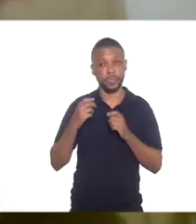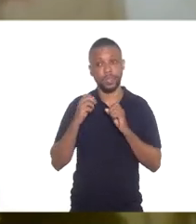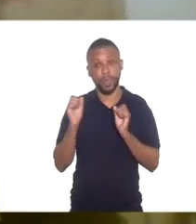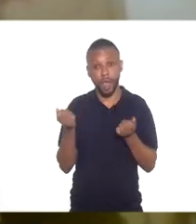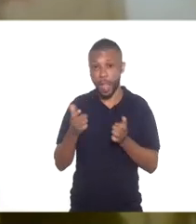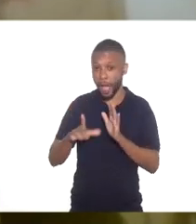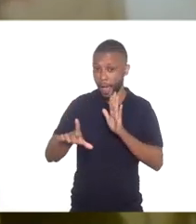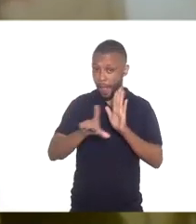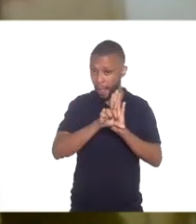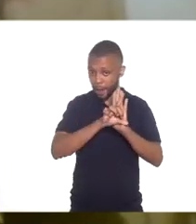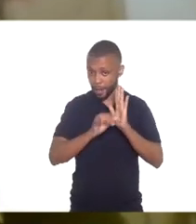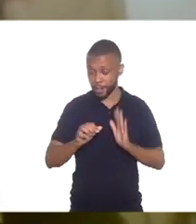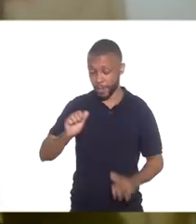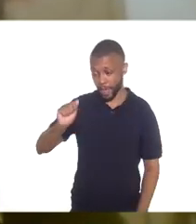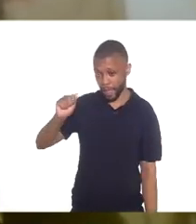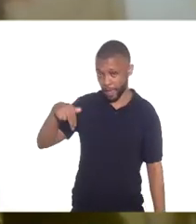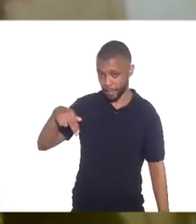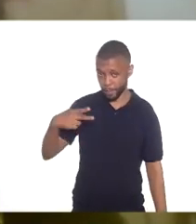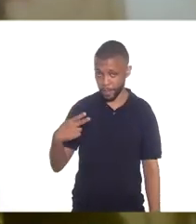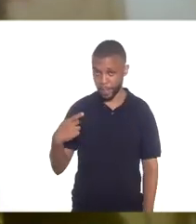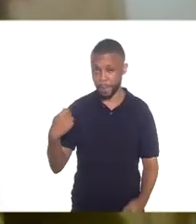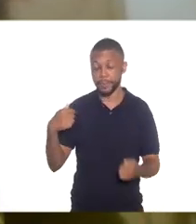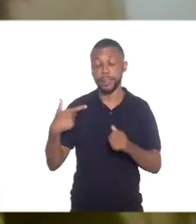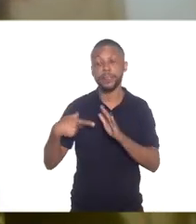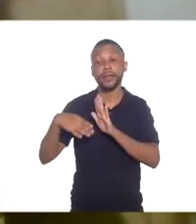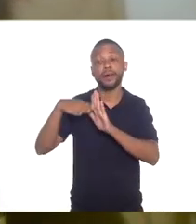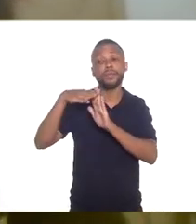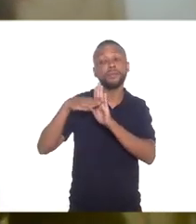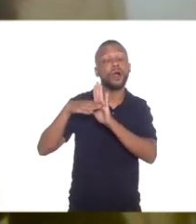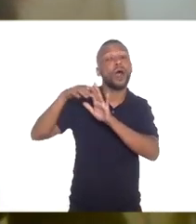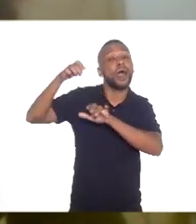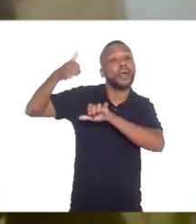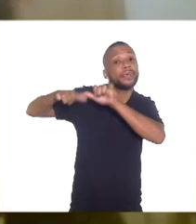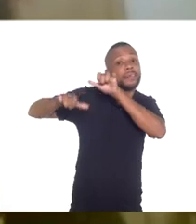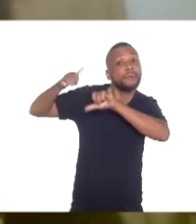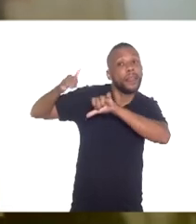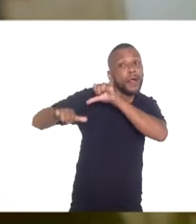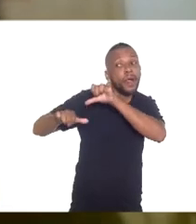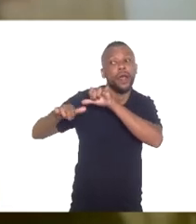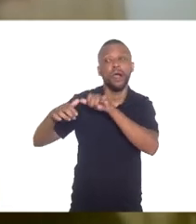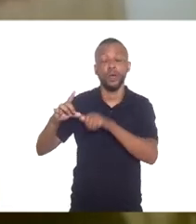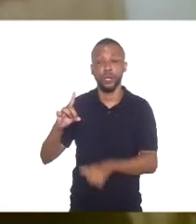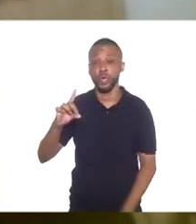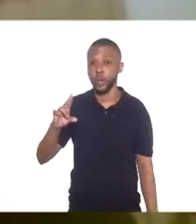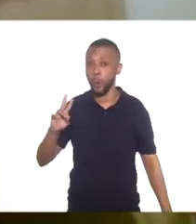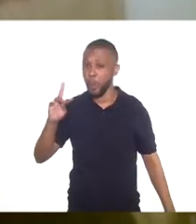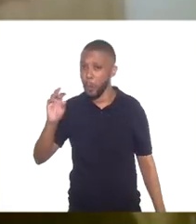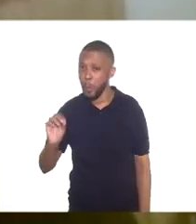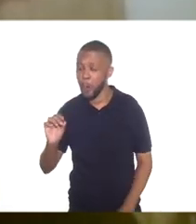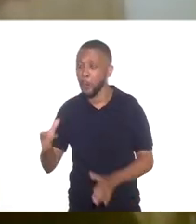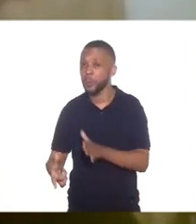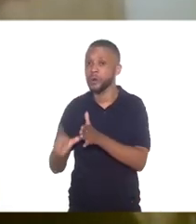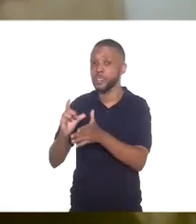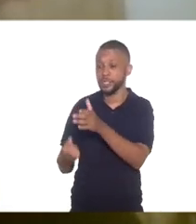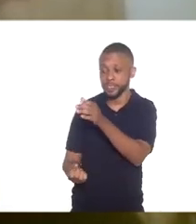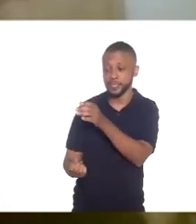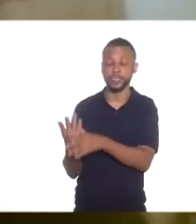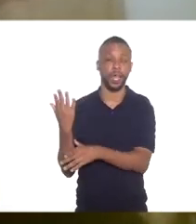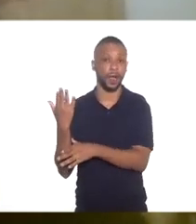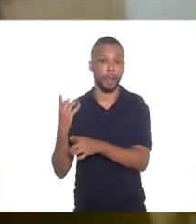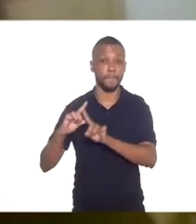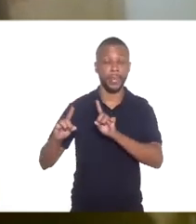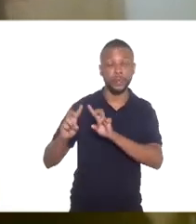que definir esses critérios de classificação de dutos antes do duto existir. Mas esse é outro tema a